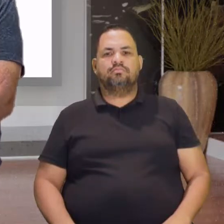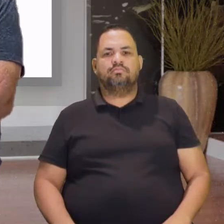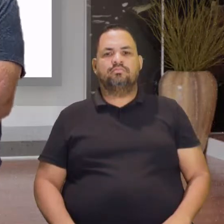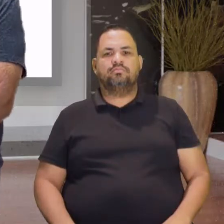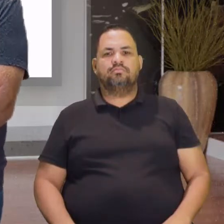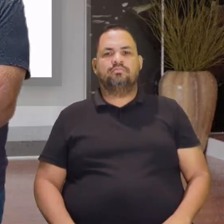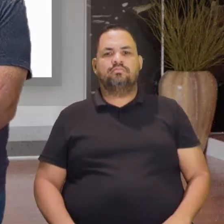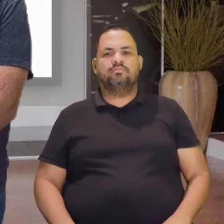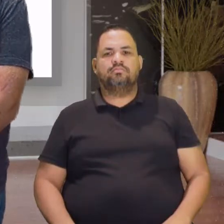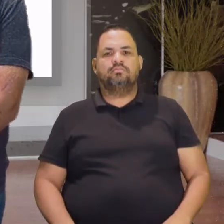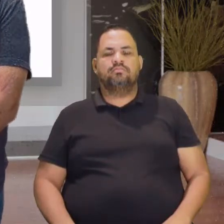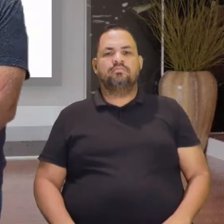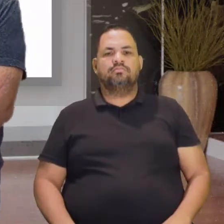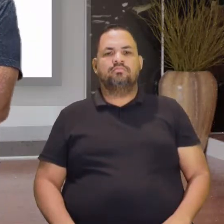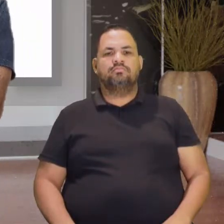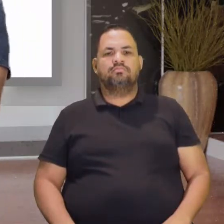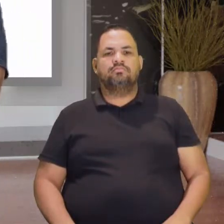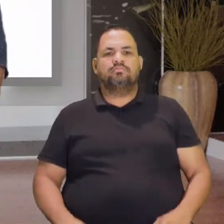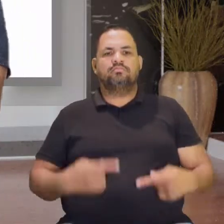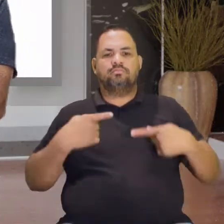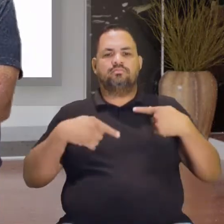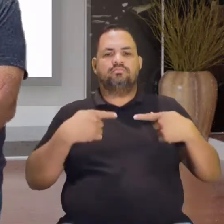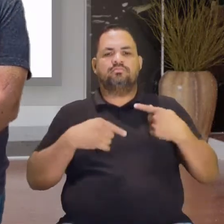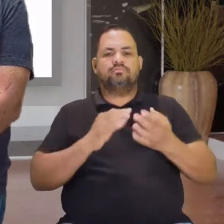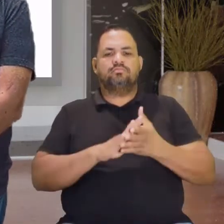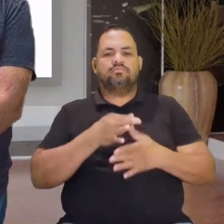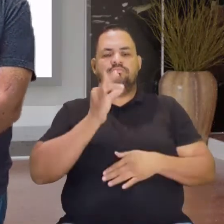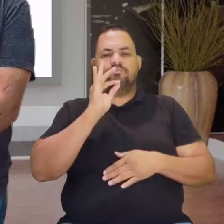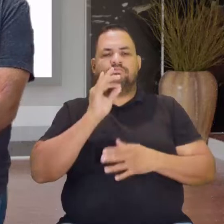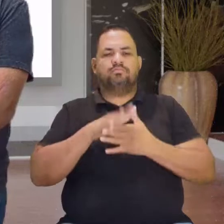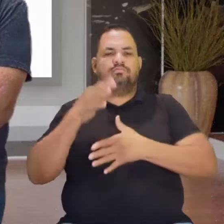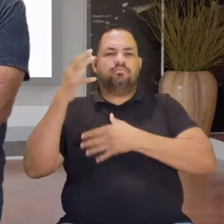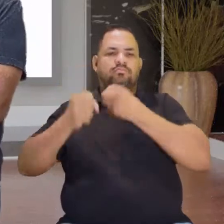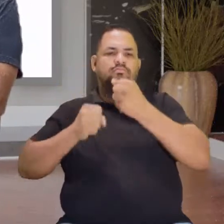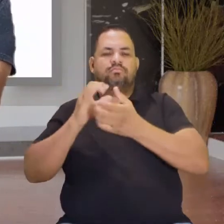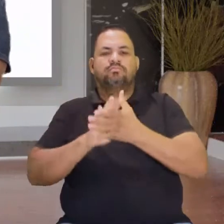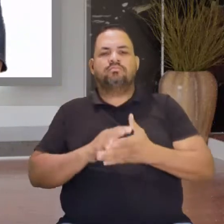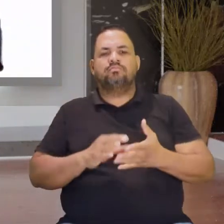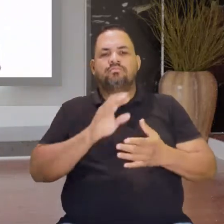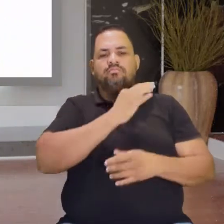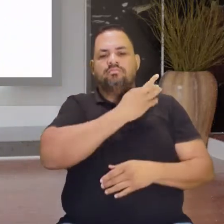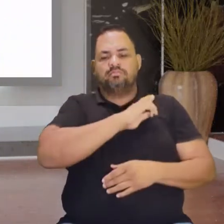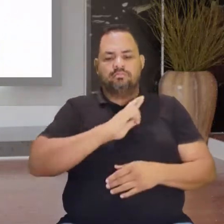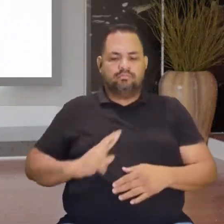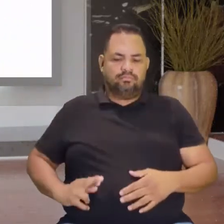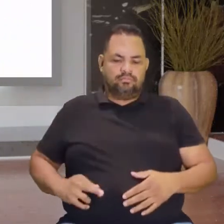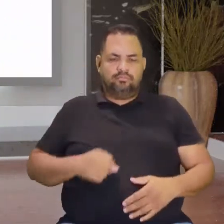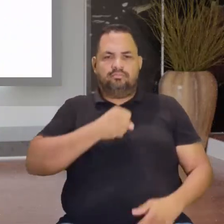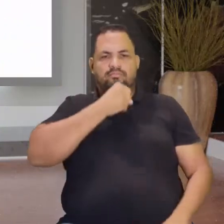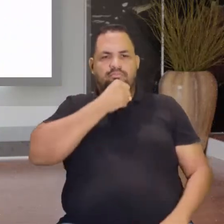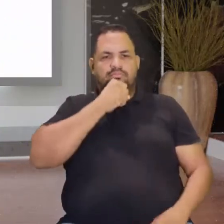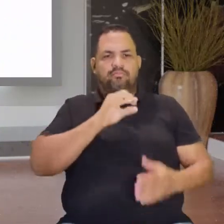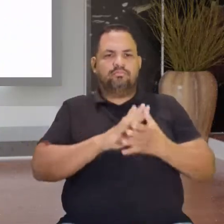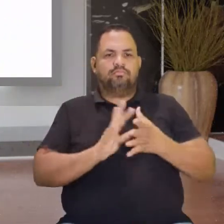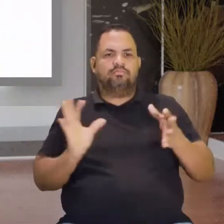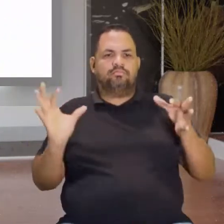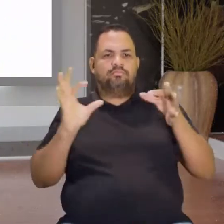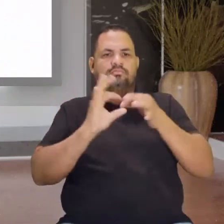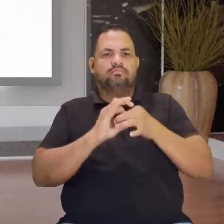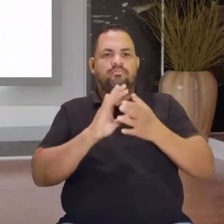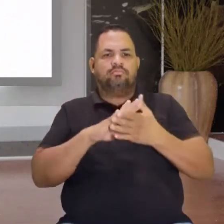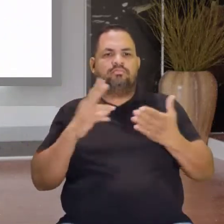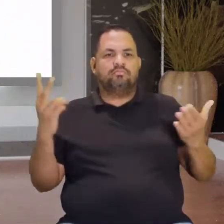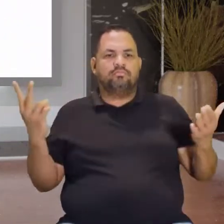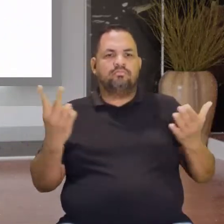essa questão aí da política do café com leite, da República Velha, esse contexto histórico, né? Onde havia